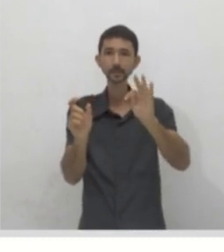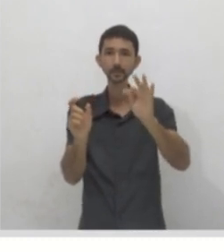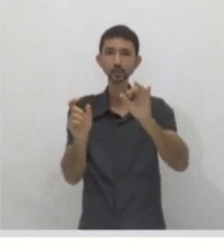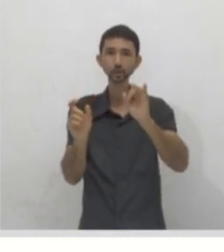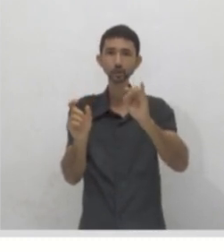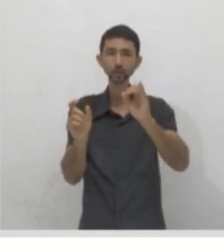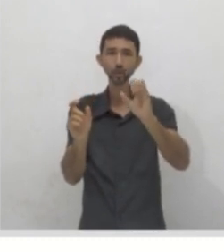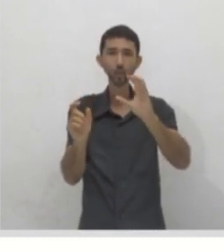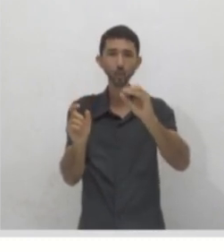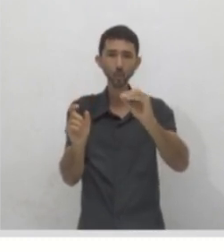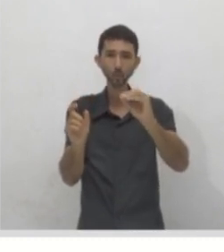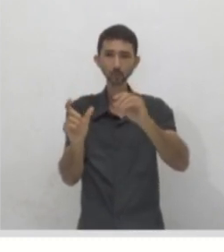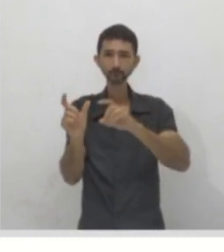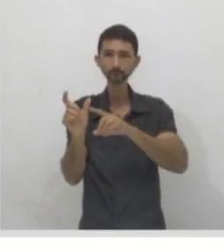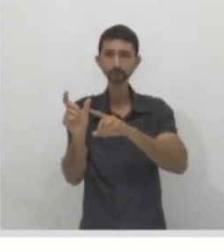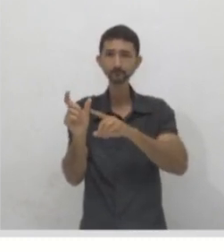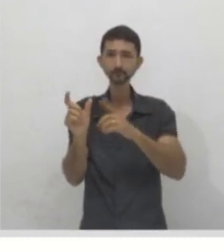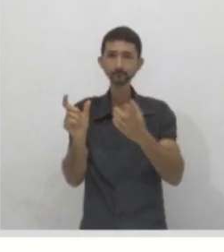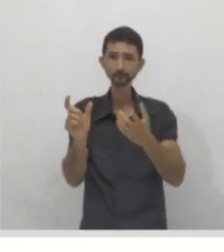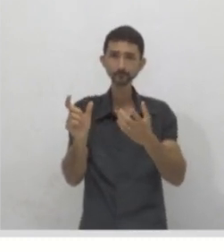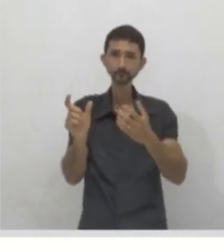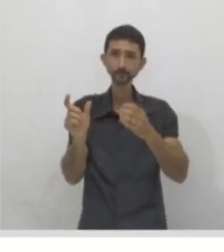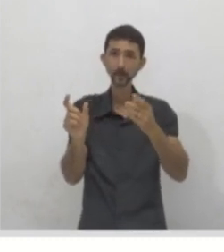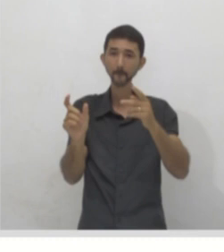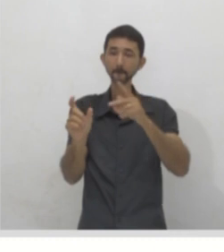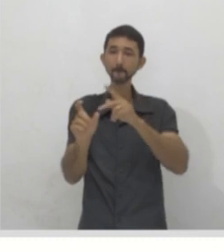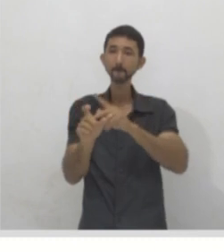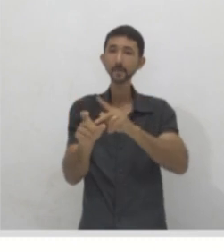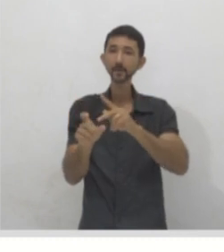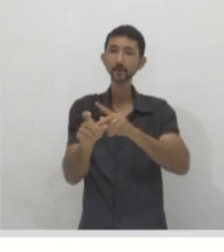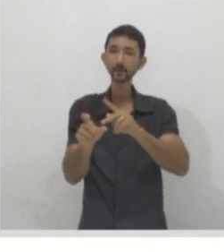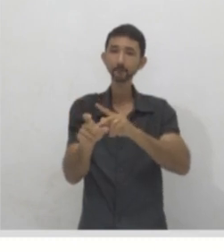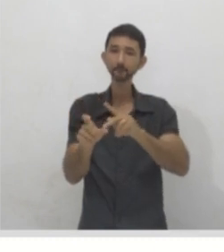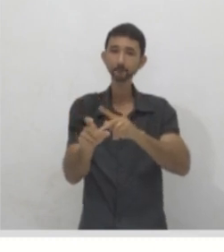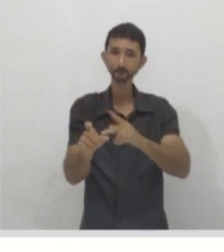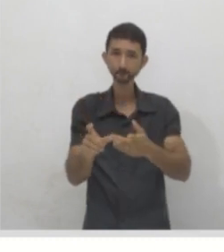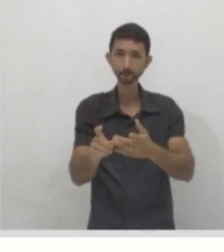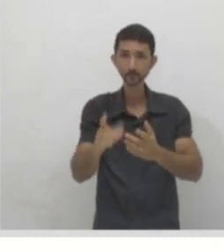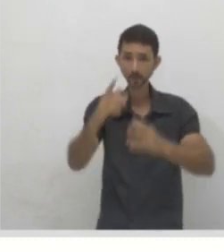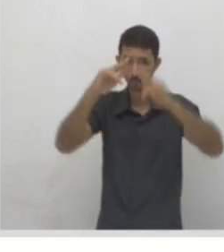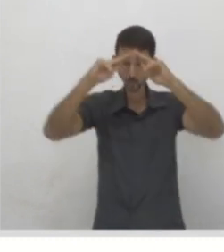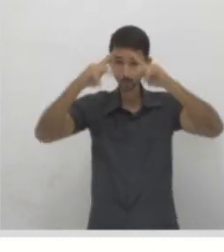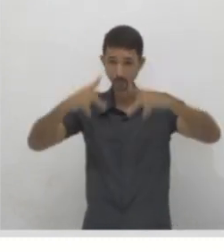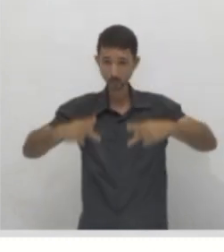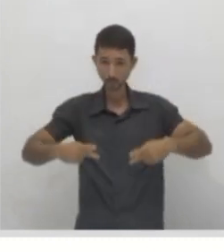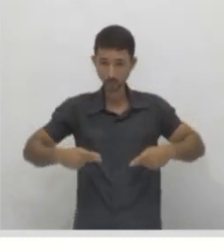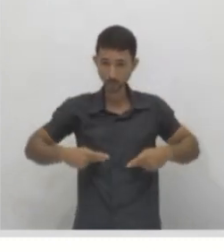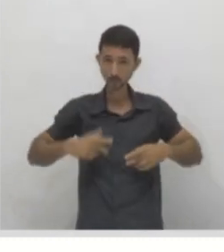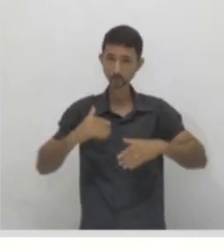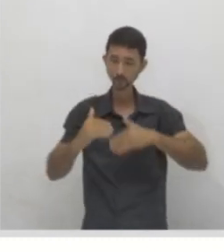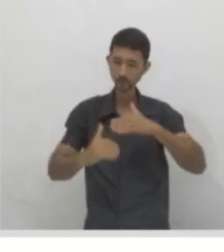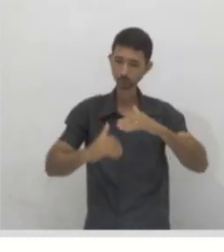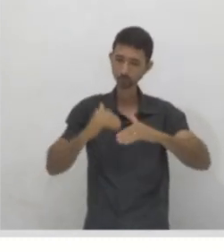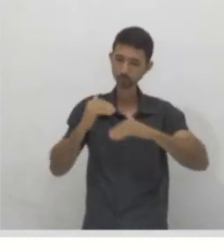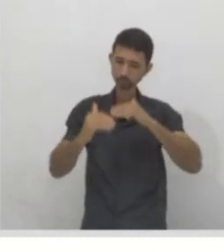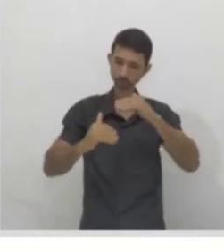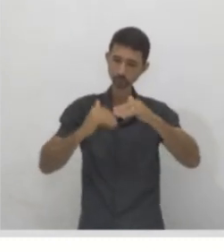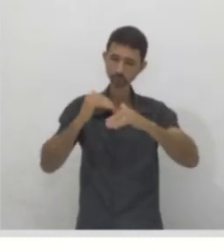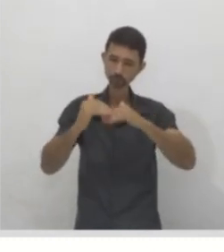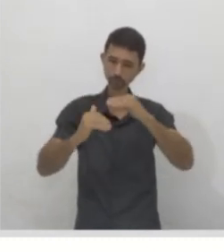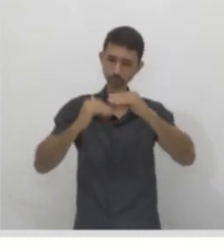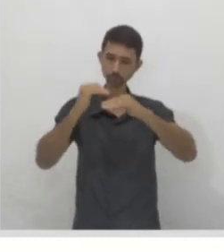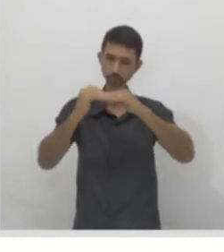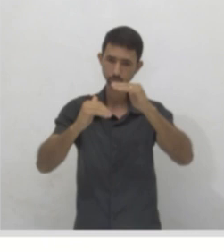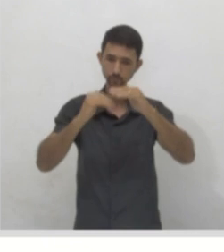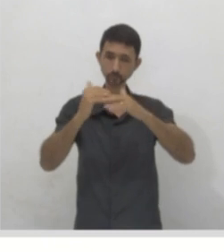pedra nova ou pedra polida. O ser humano vai desenvolvendo, o tempo passa, né? E os seres humanos vão se desenvolvendo